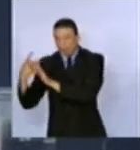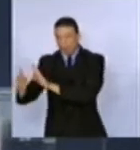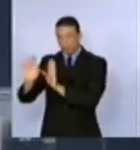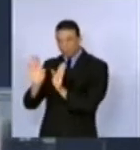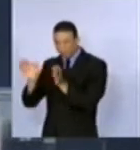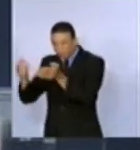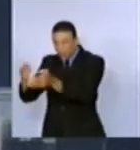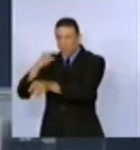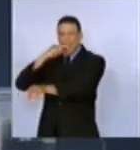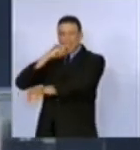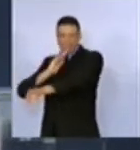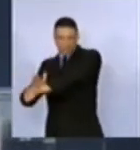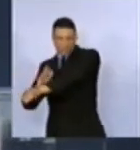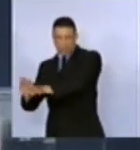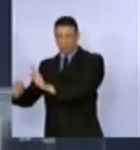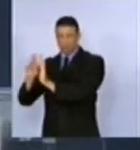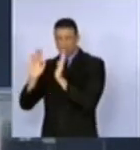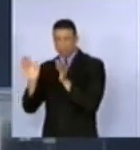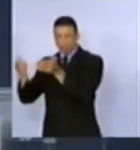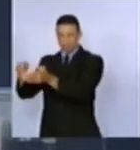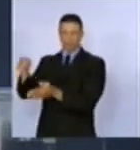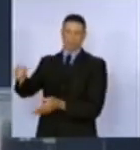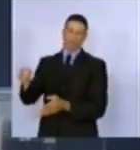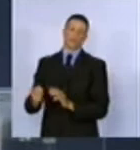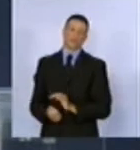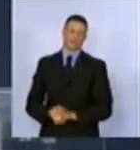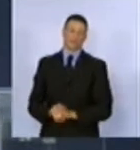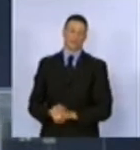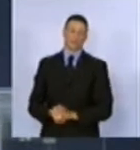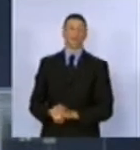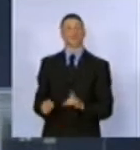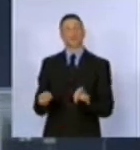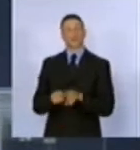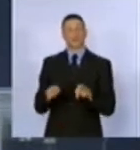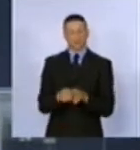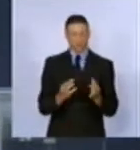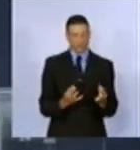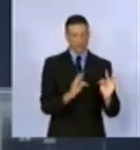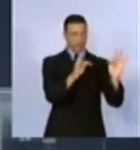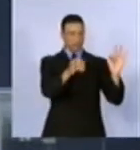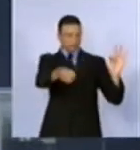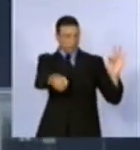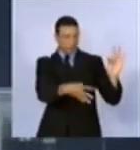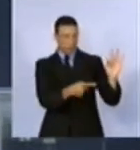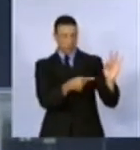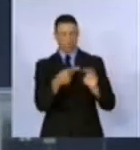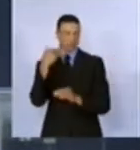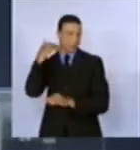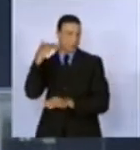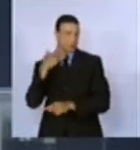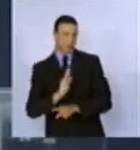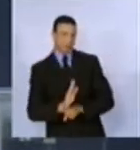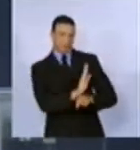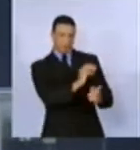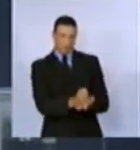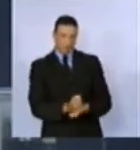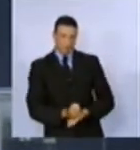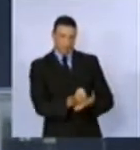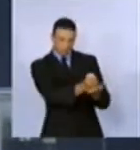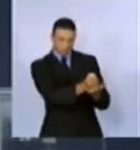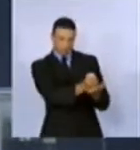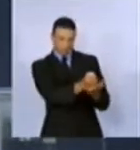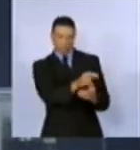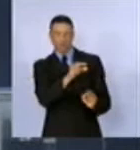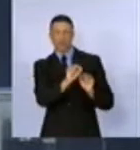cama bom além disso ainda na inovação é nós também apoiamos a as